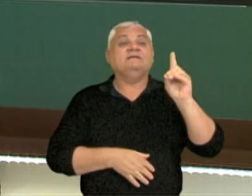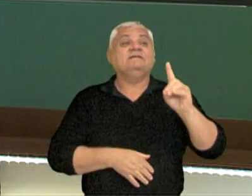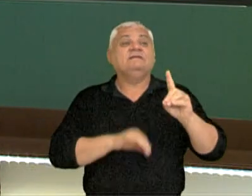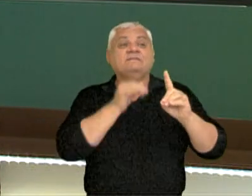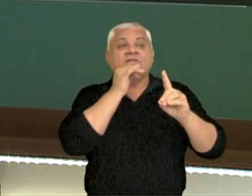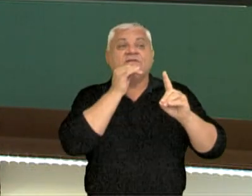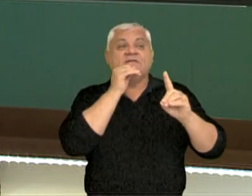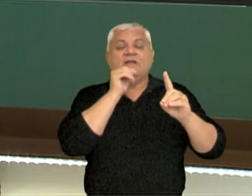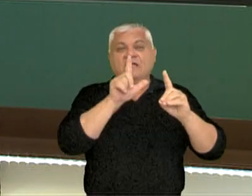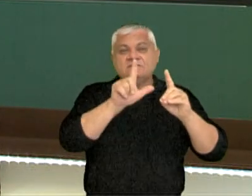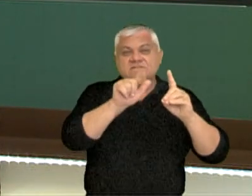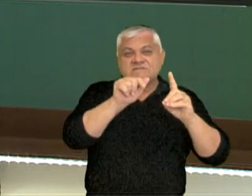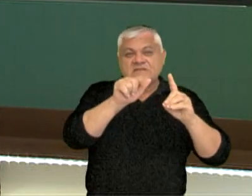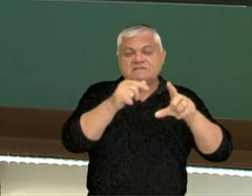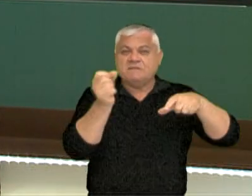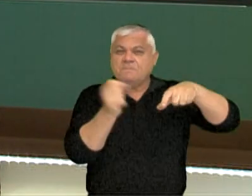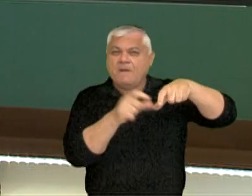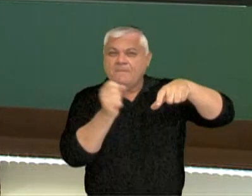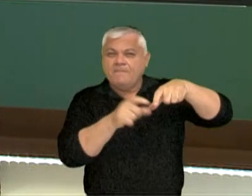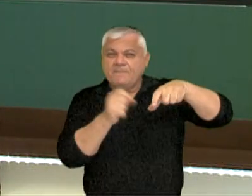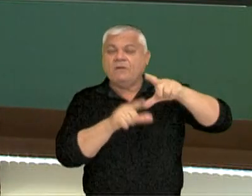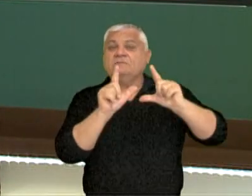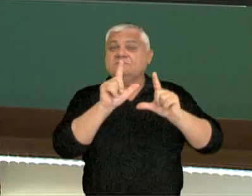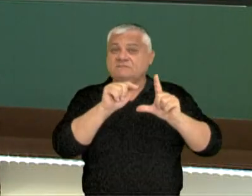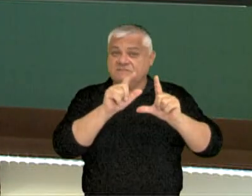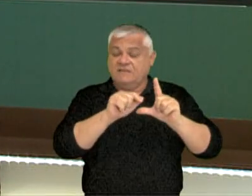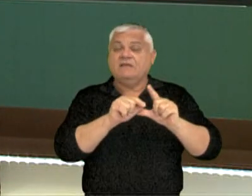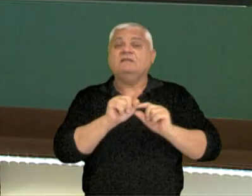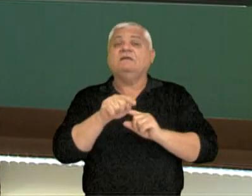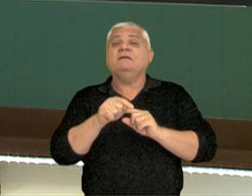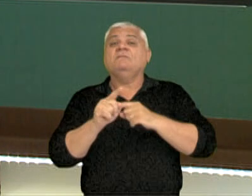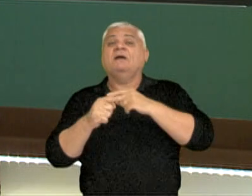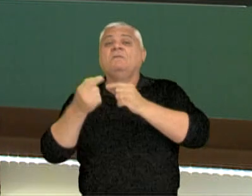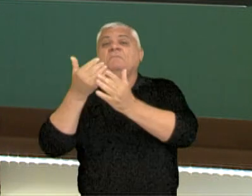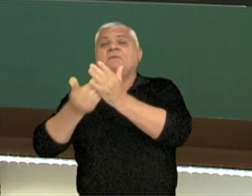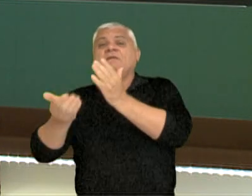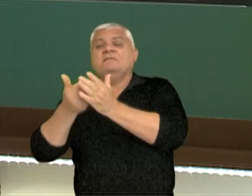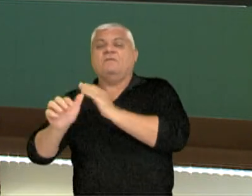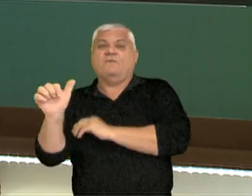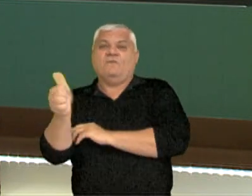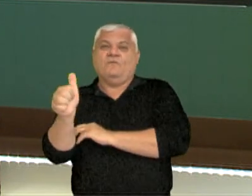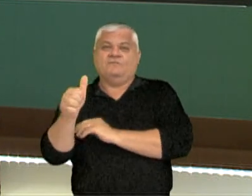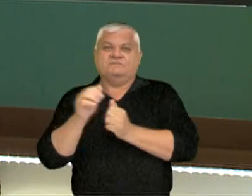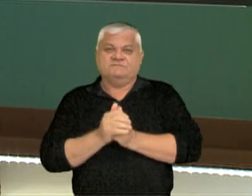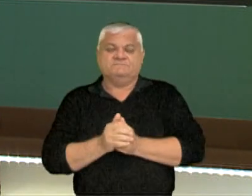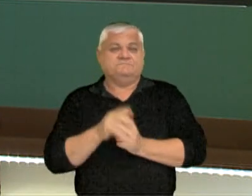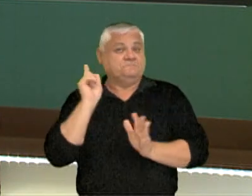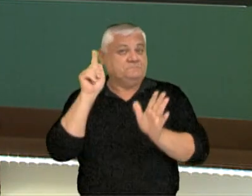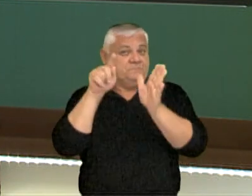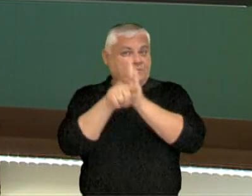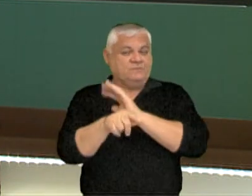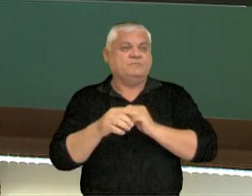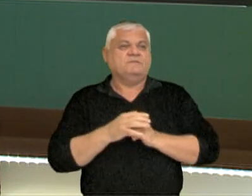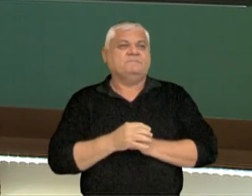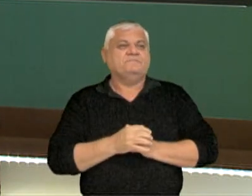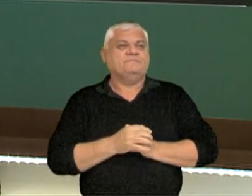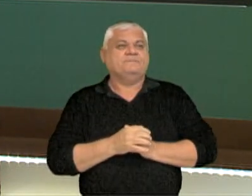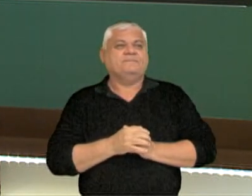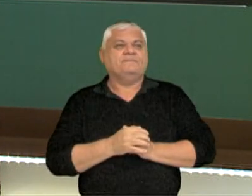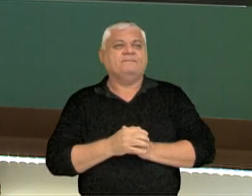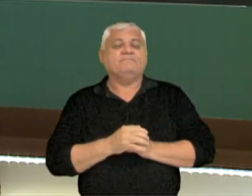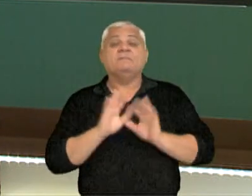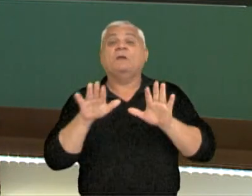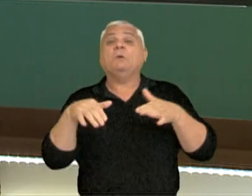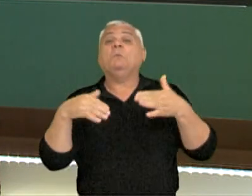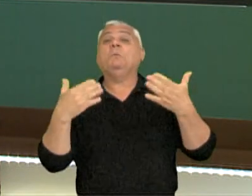D, ele marcou 17 gols e sofreu 11. A pergunta é,